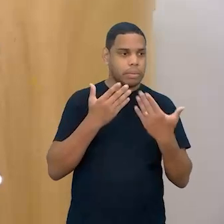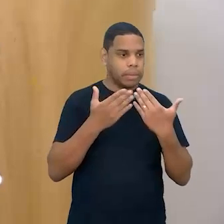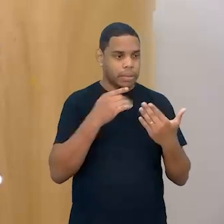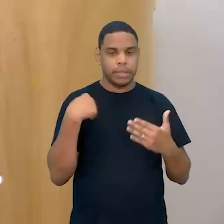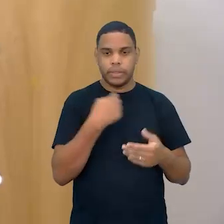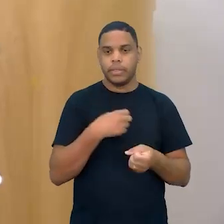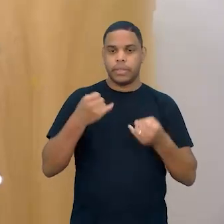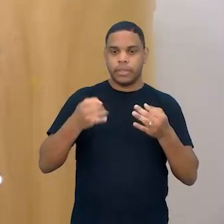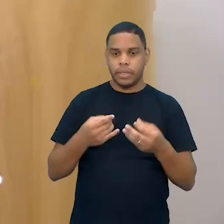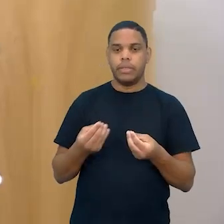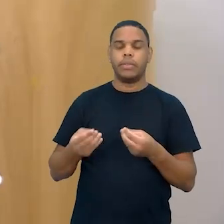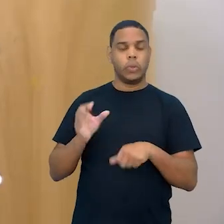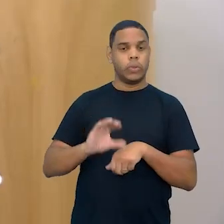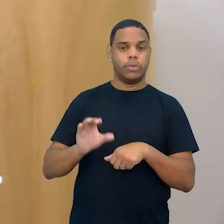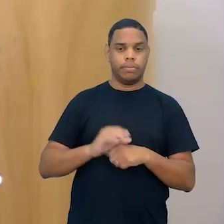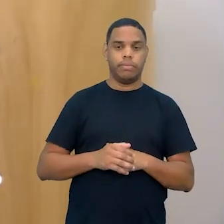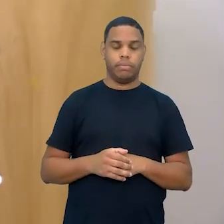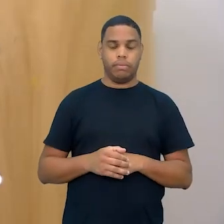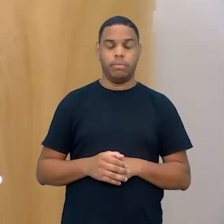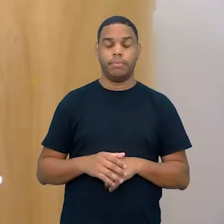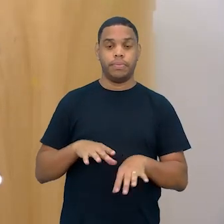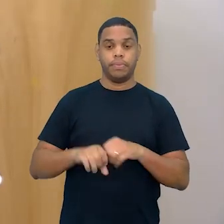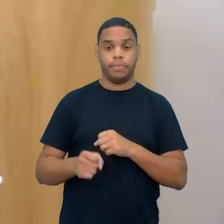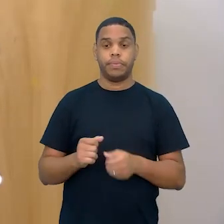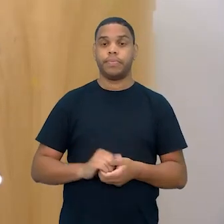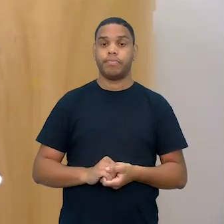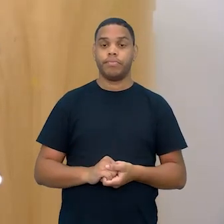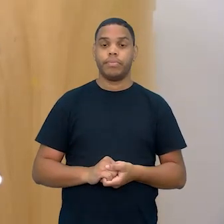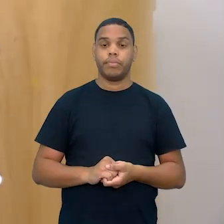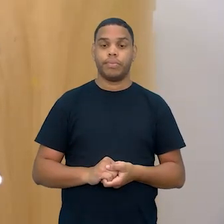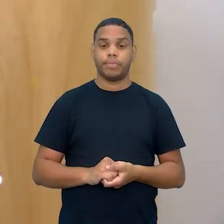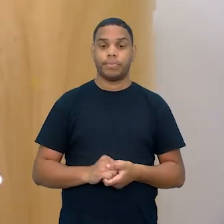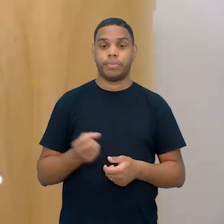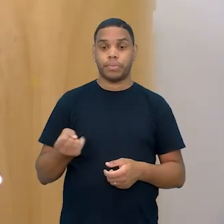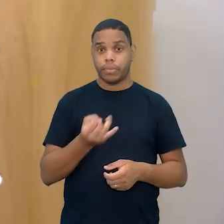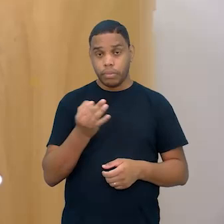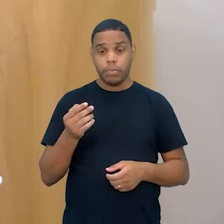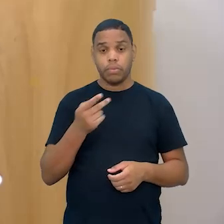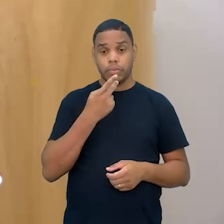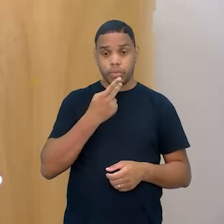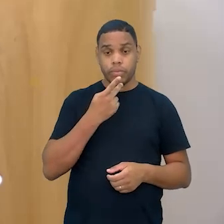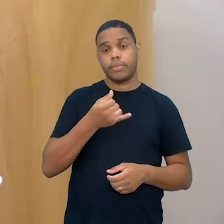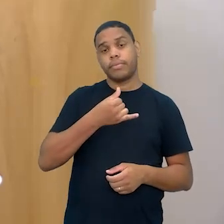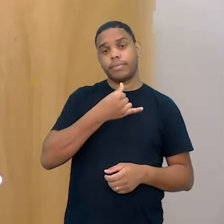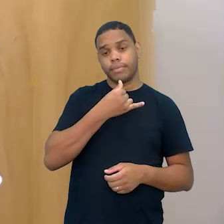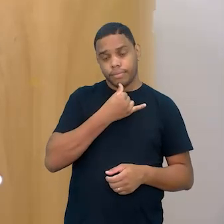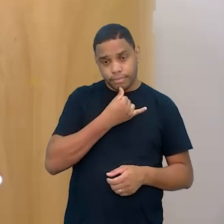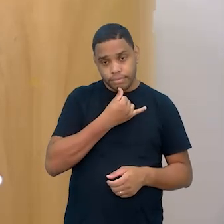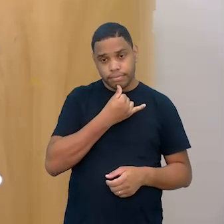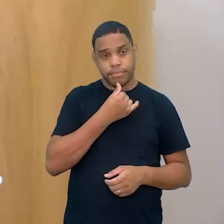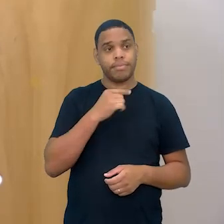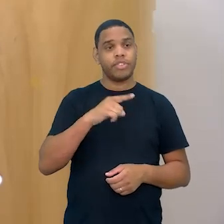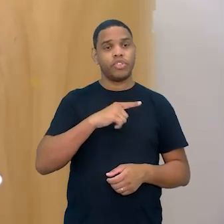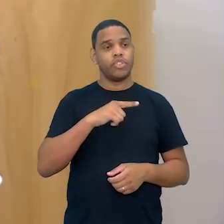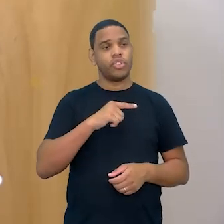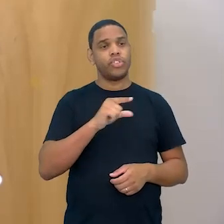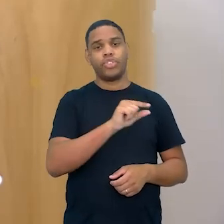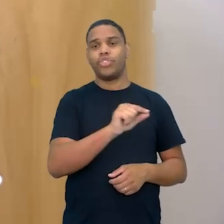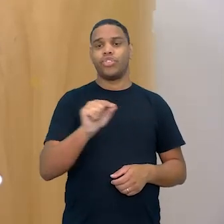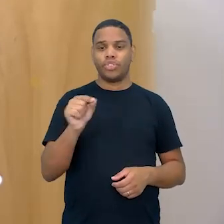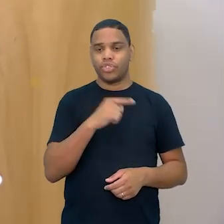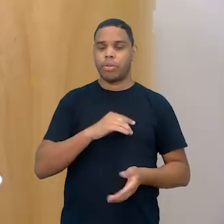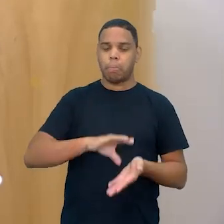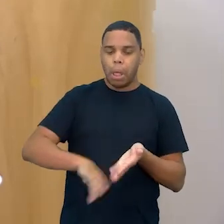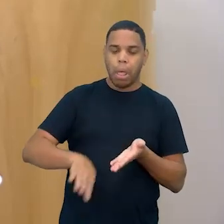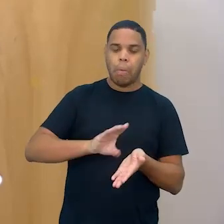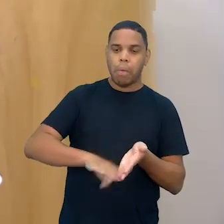gente está falando em formação de professores. E alguns colocam aqui que, infelizmente, ainda existe muito